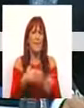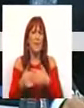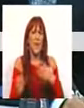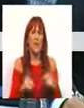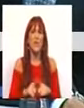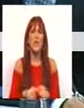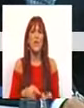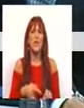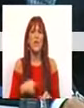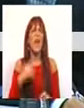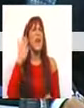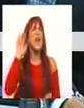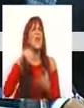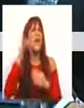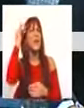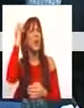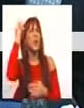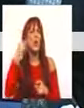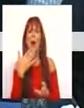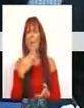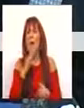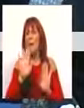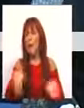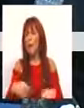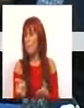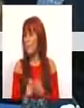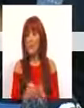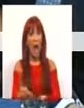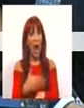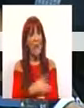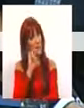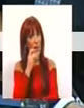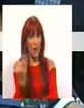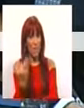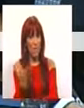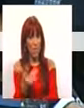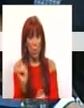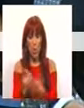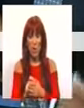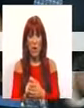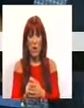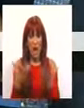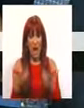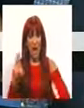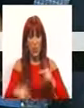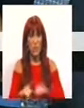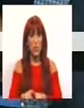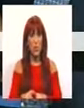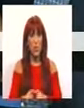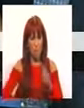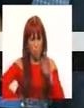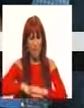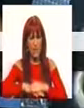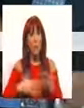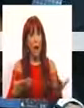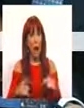E inventa teorias para relativizar o critério que antes defendia. O critério fiscal, a carga fiscal atingiu o máximo. E